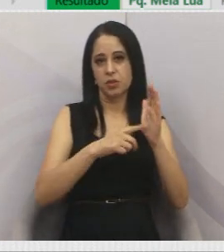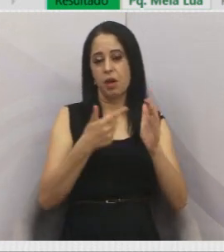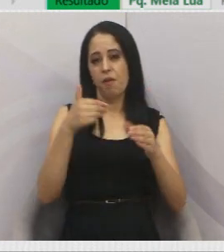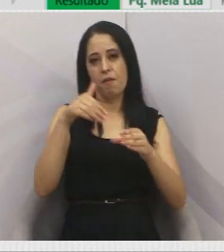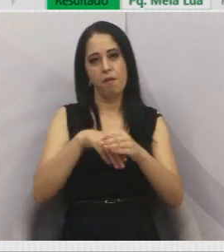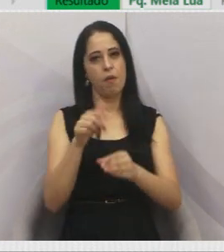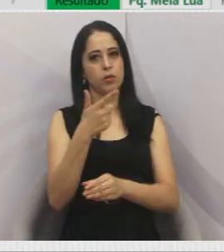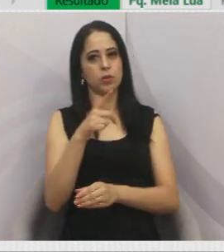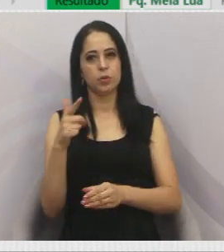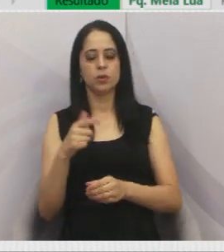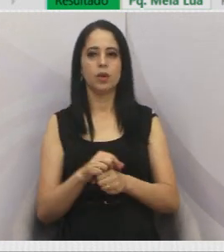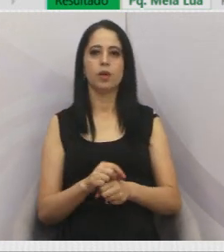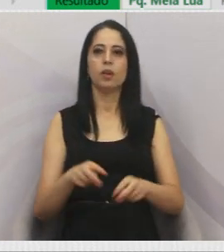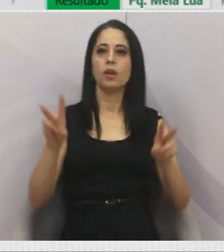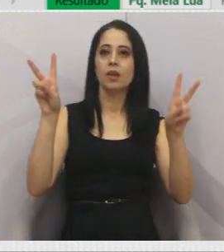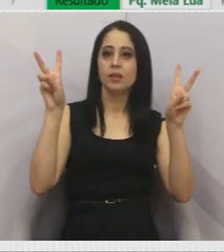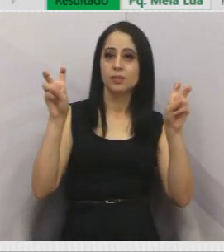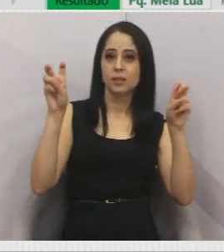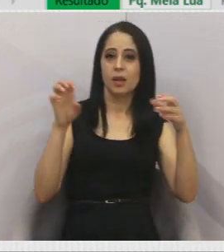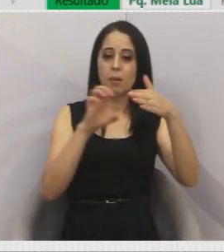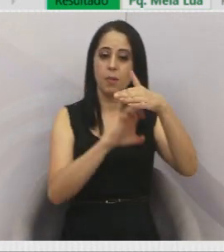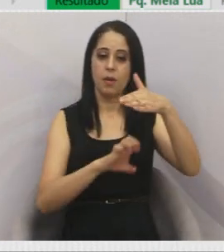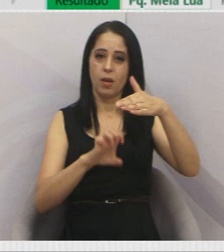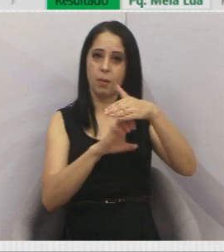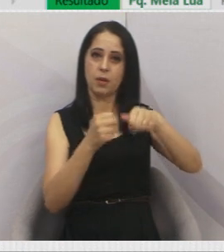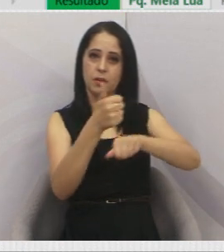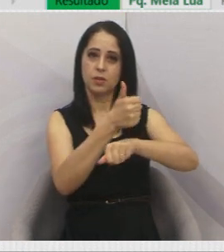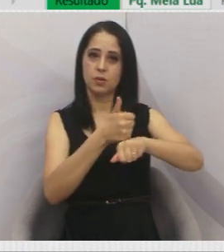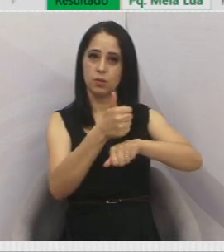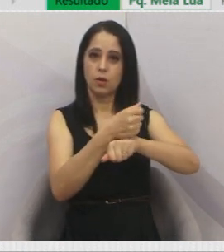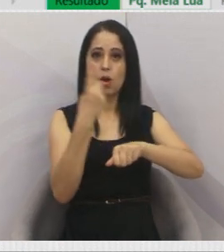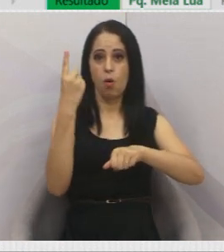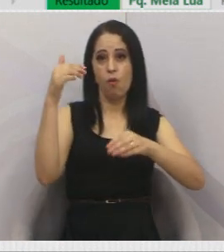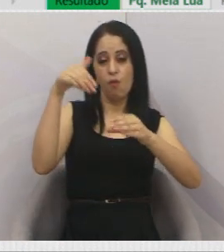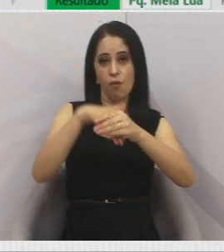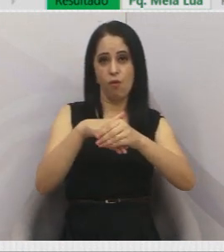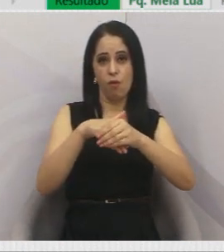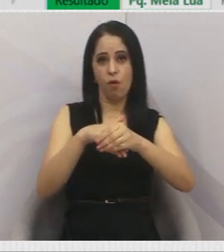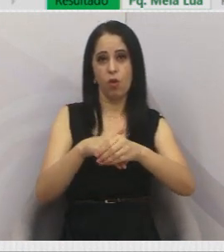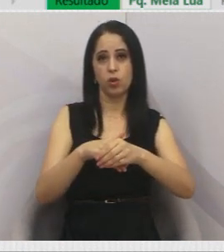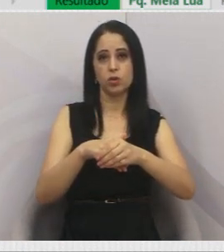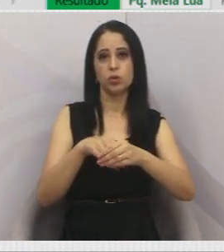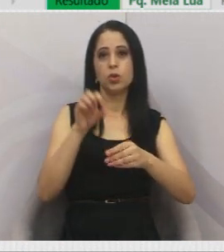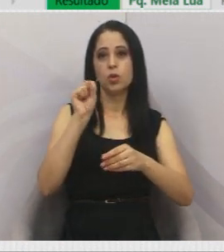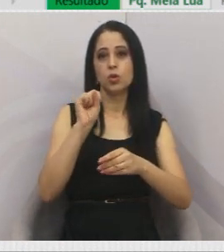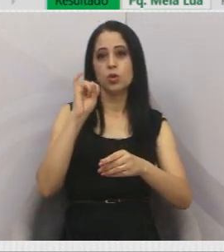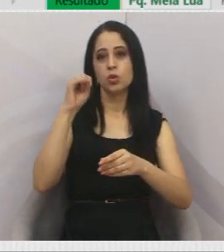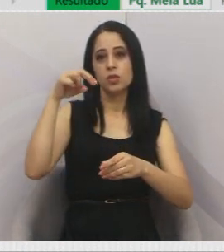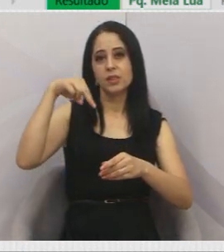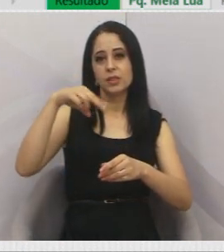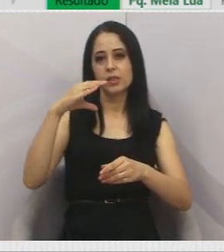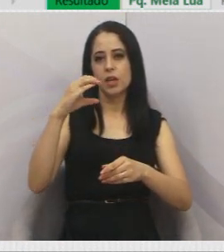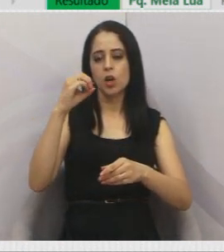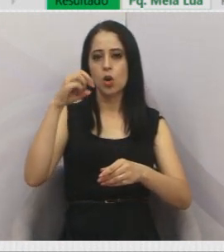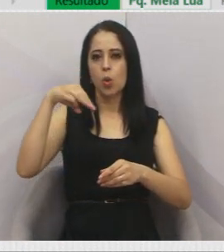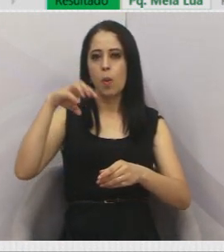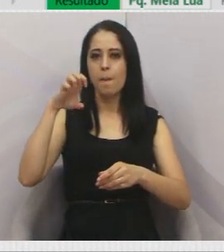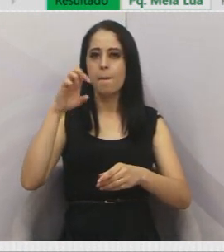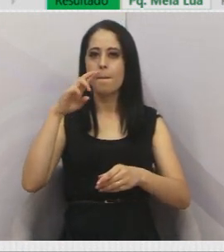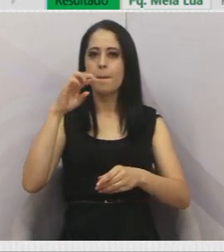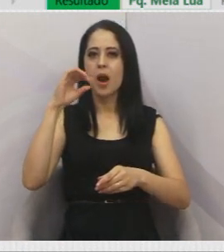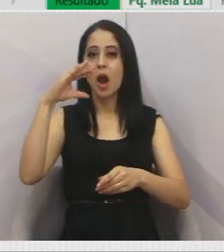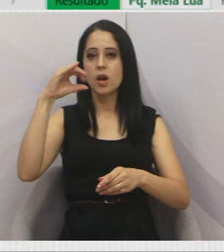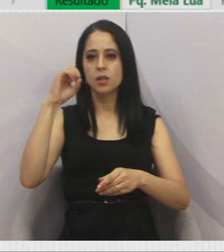branco. Segmento empresas e ou entidades profissionais, um voto para Sincomércio Jacareí.